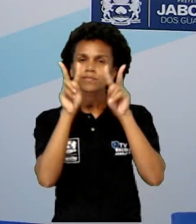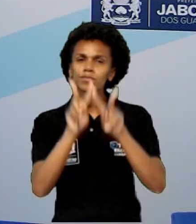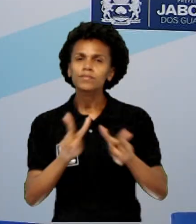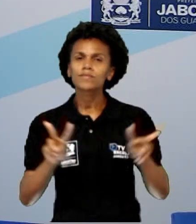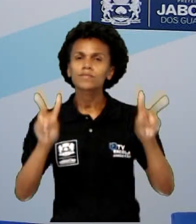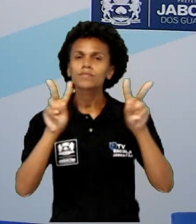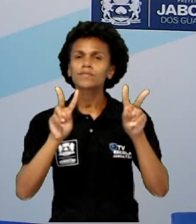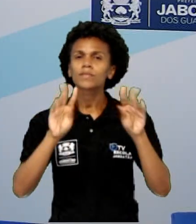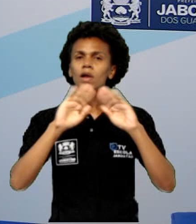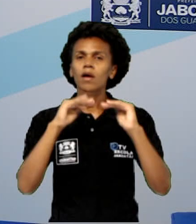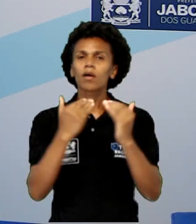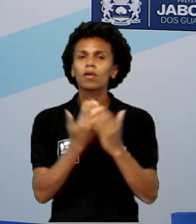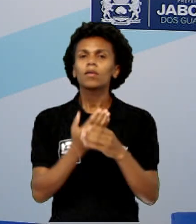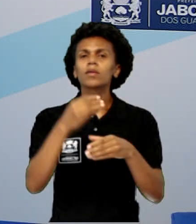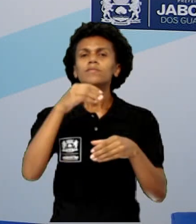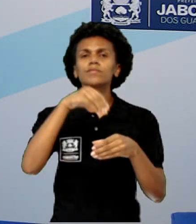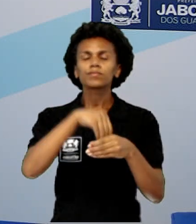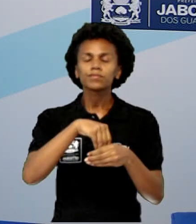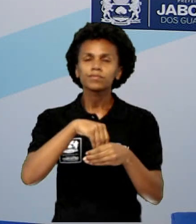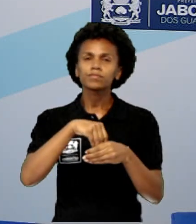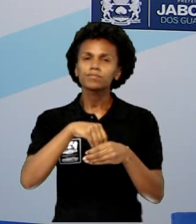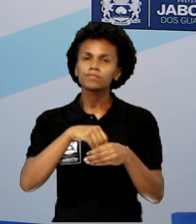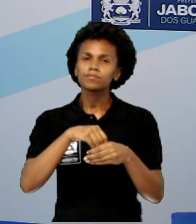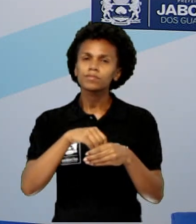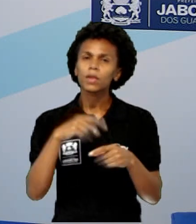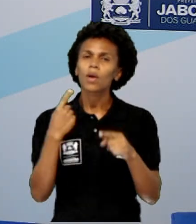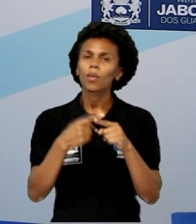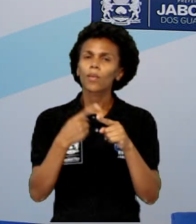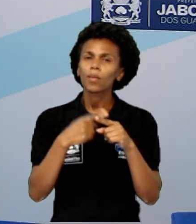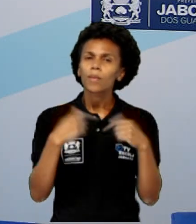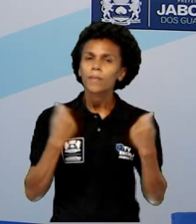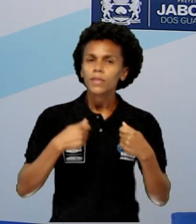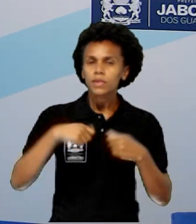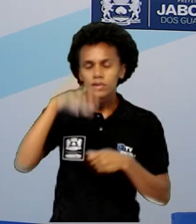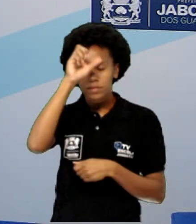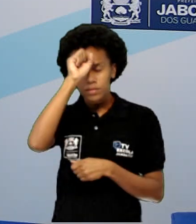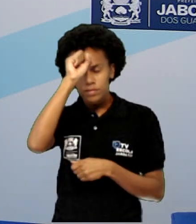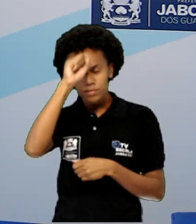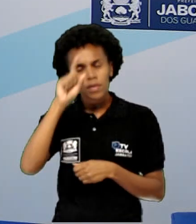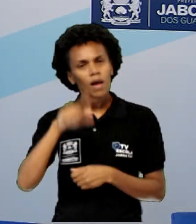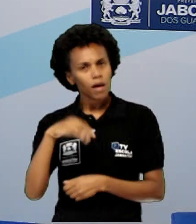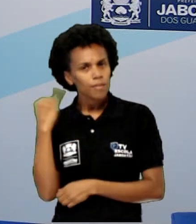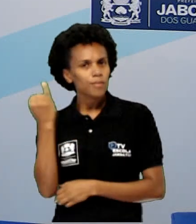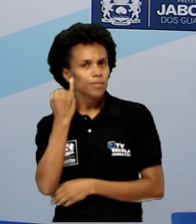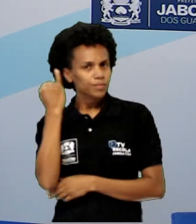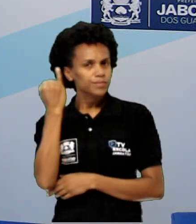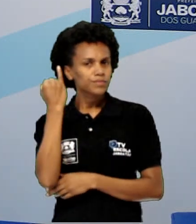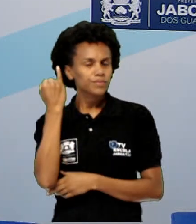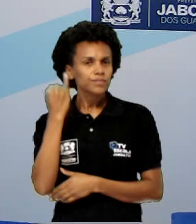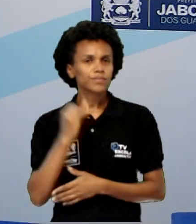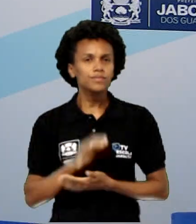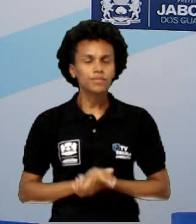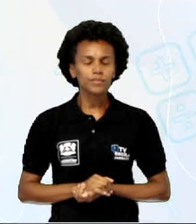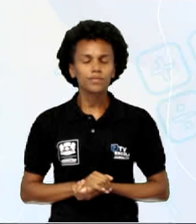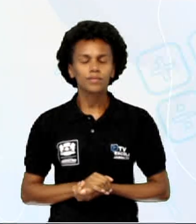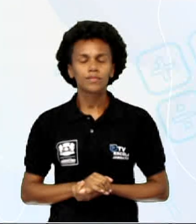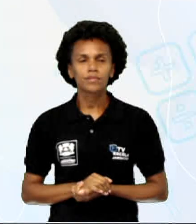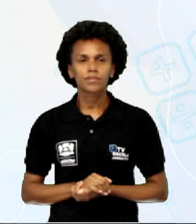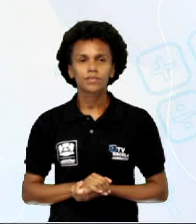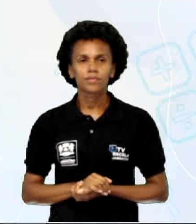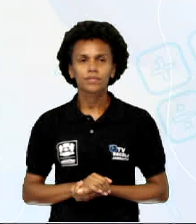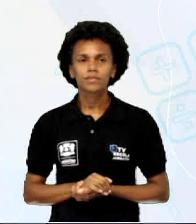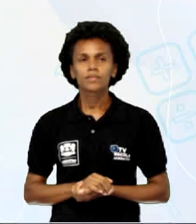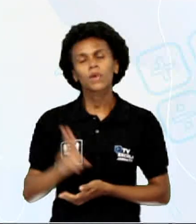escola? Né? Isso realmente é importante para a gente? Vamos ver um pouquinho? O uso das diversas formas de linguagens